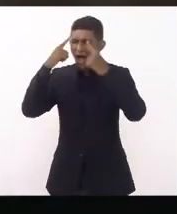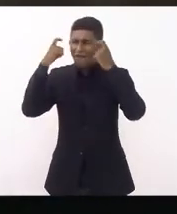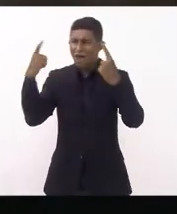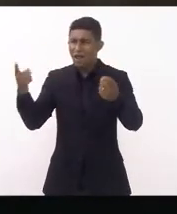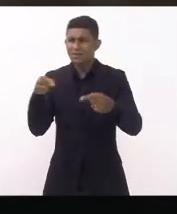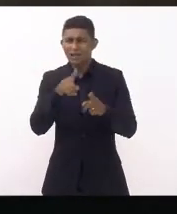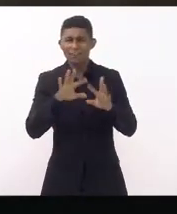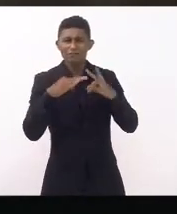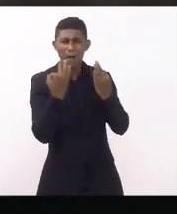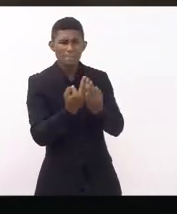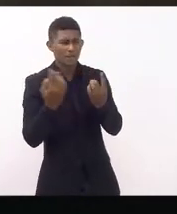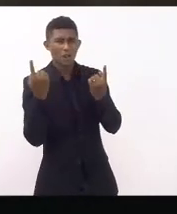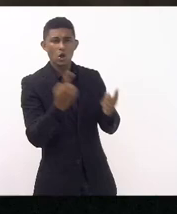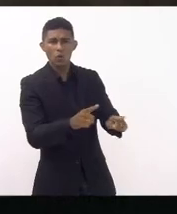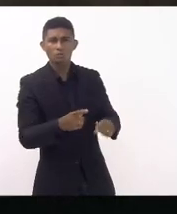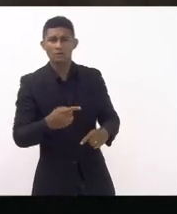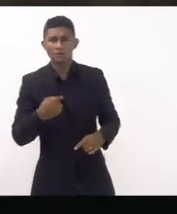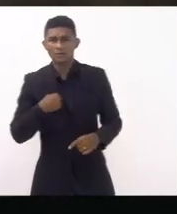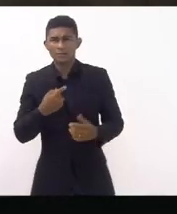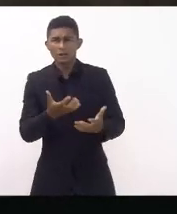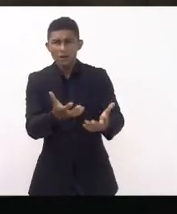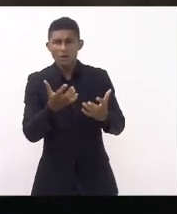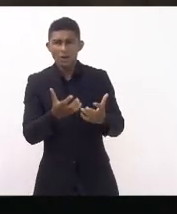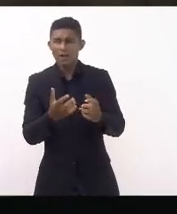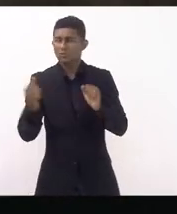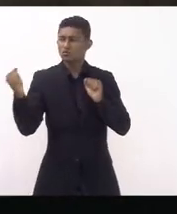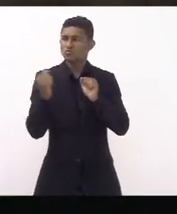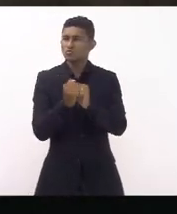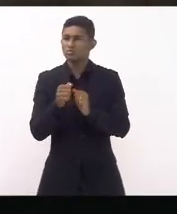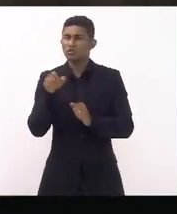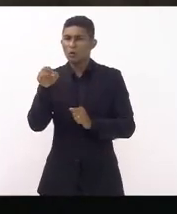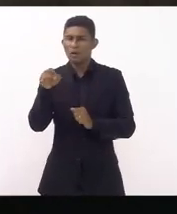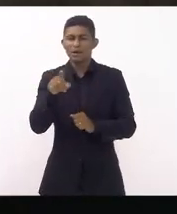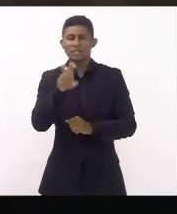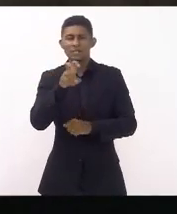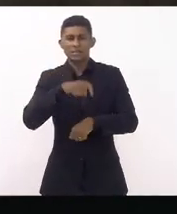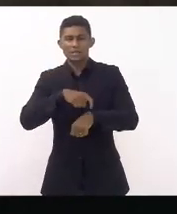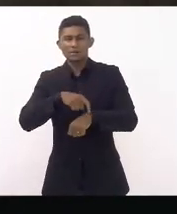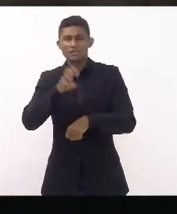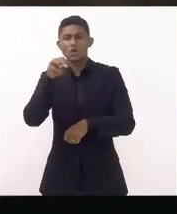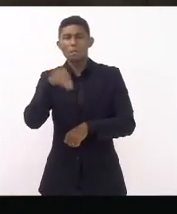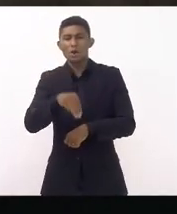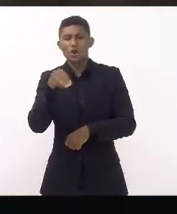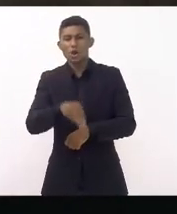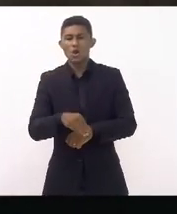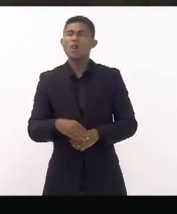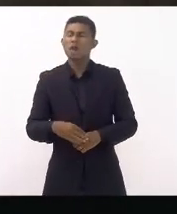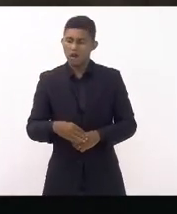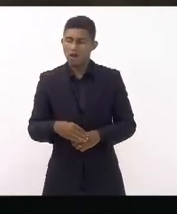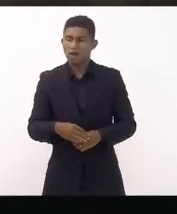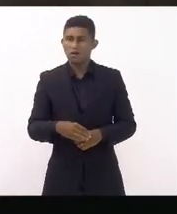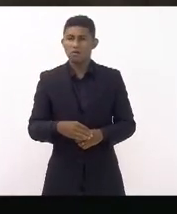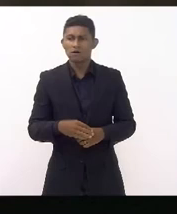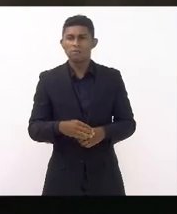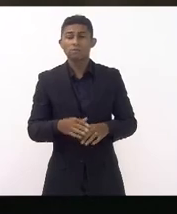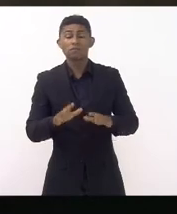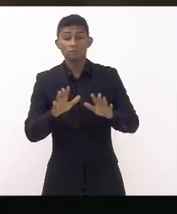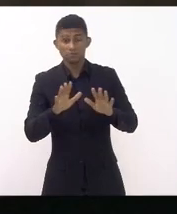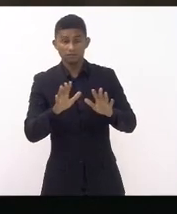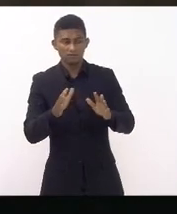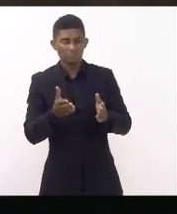eles chegam na delegacia, deixa eu ficar sozinho com ele 5 minutos. Mas aí, quando é com um degasiano com um tiro na